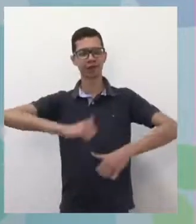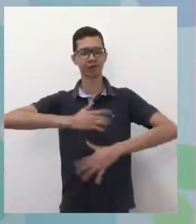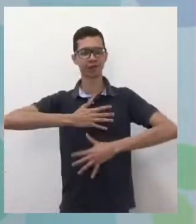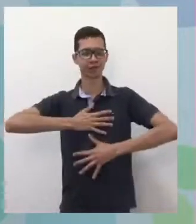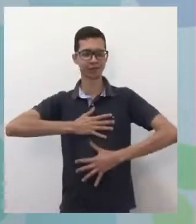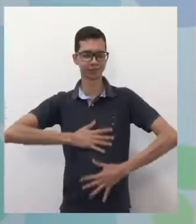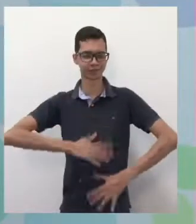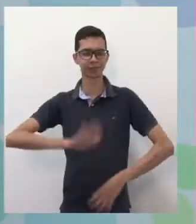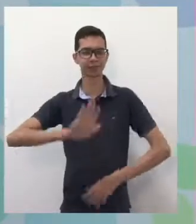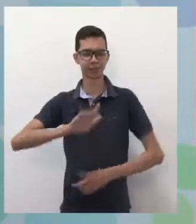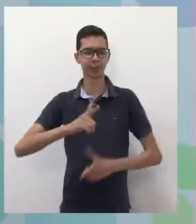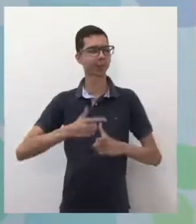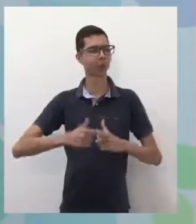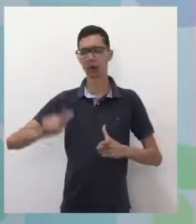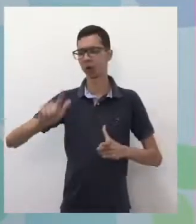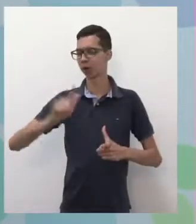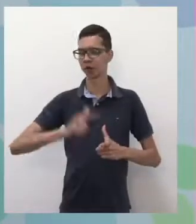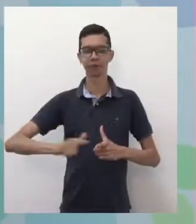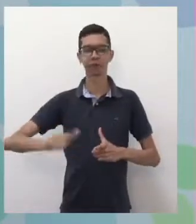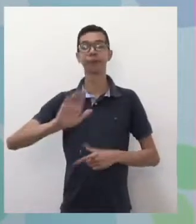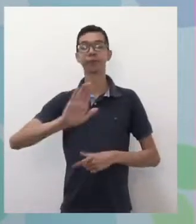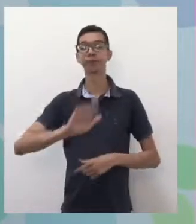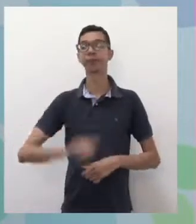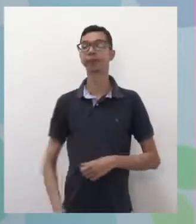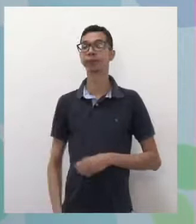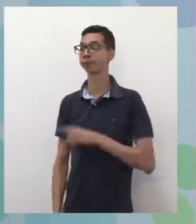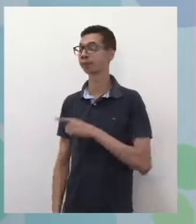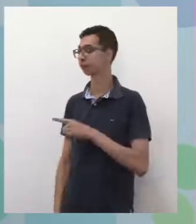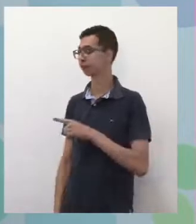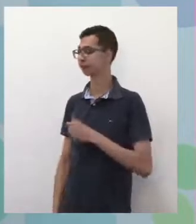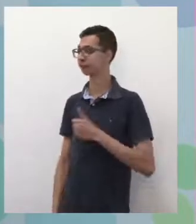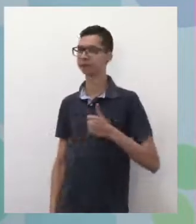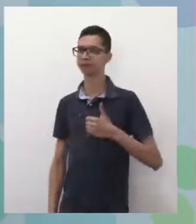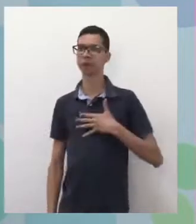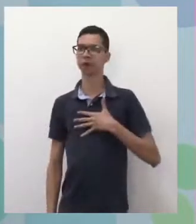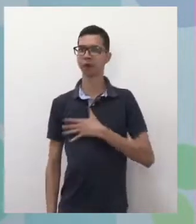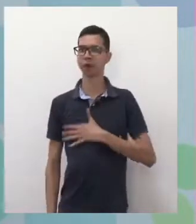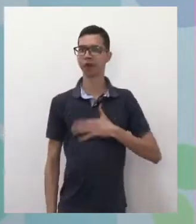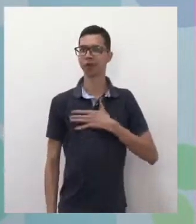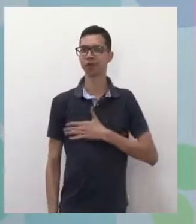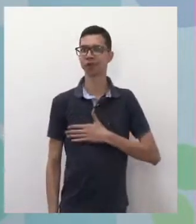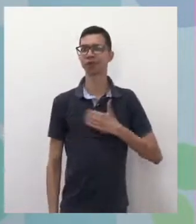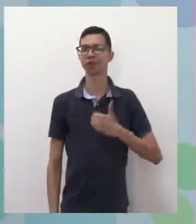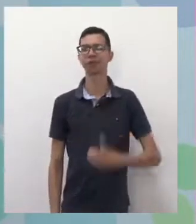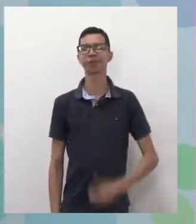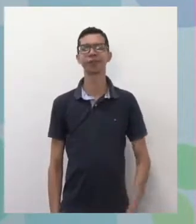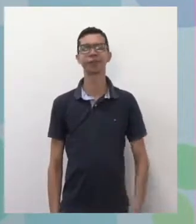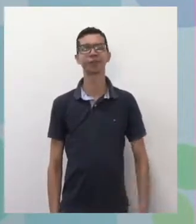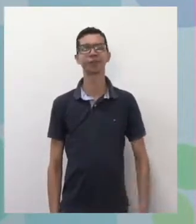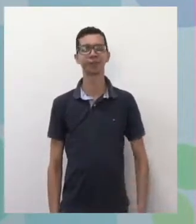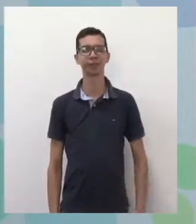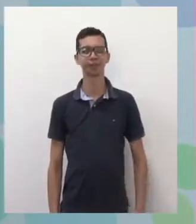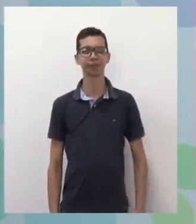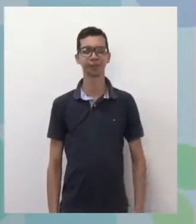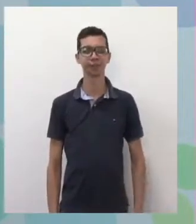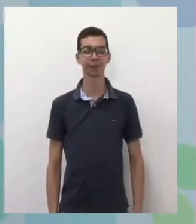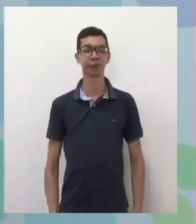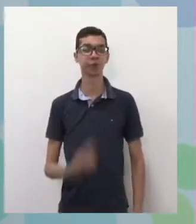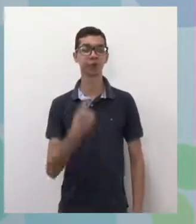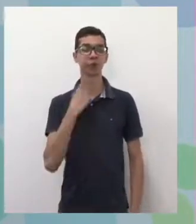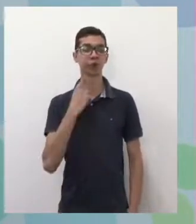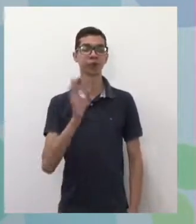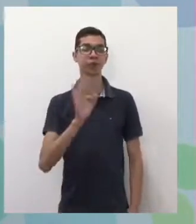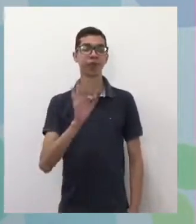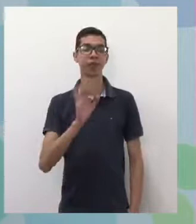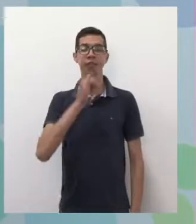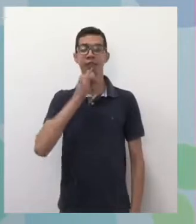tem problema. Eu gostei desse negócio aqui. Né? Olha aí. Nem suja de pó de giz, né?